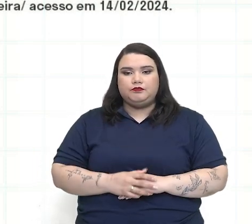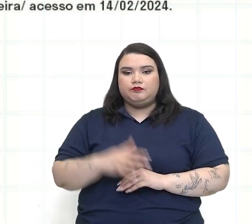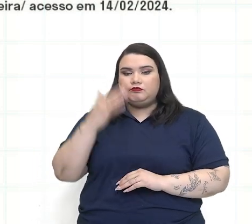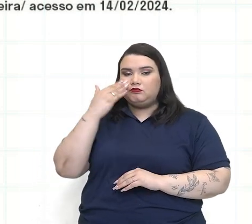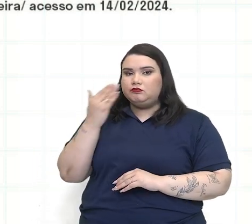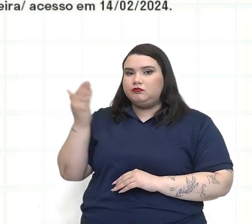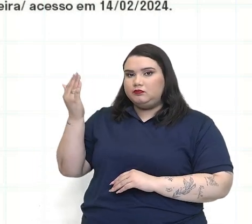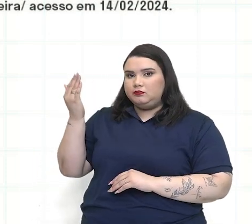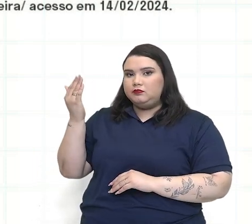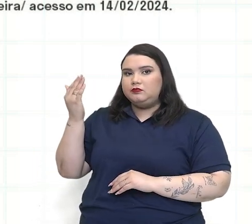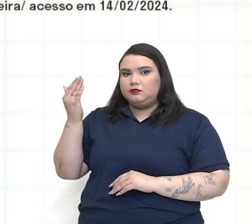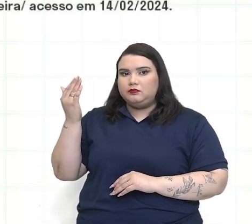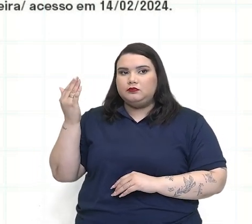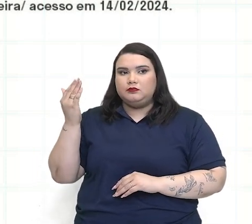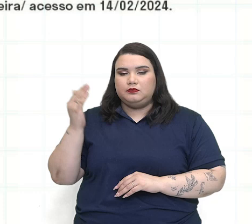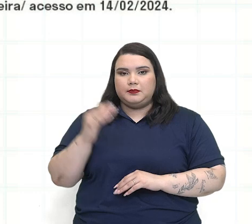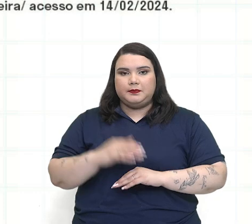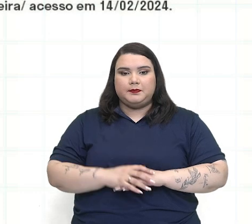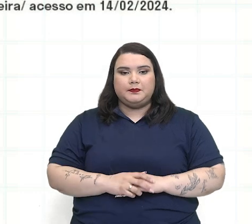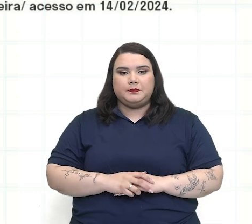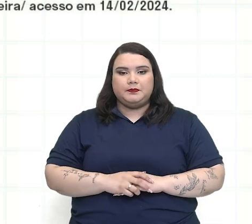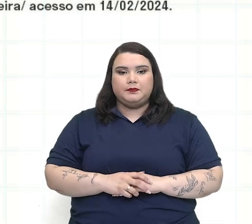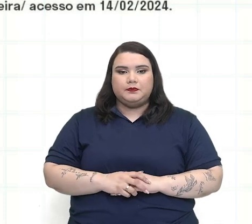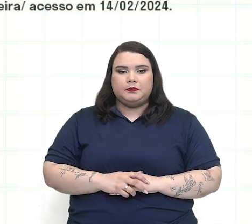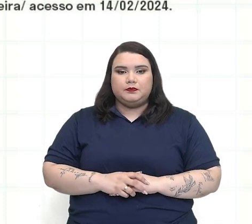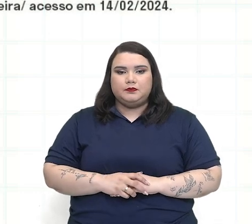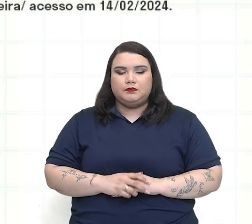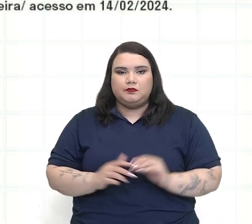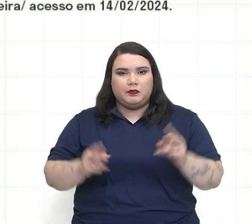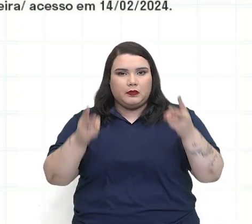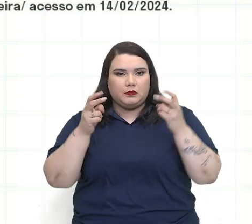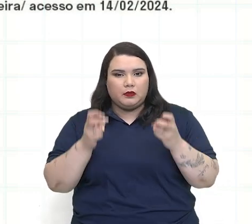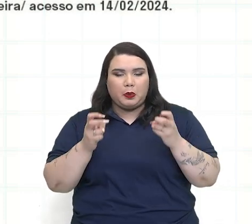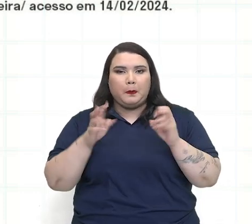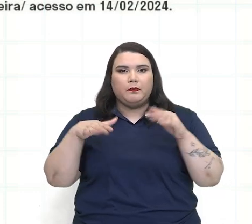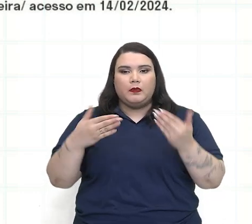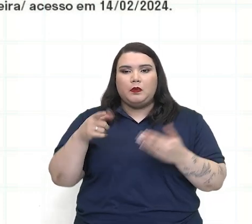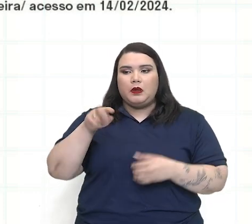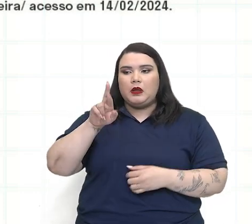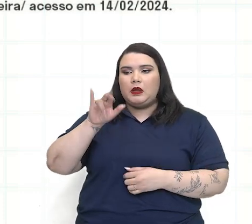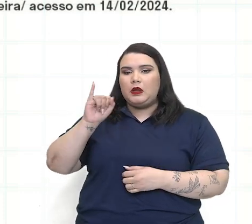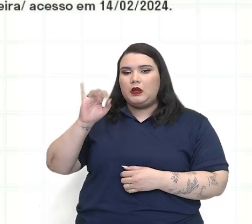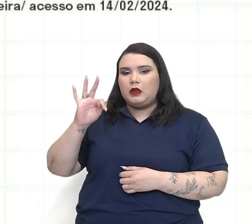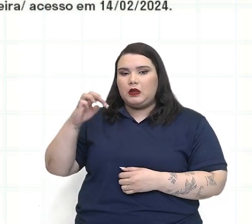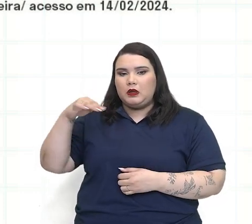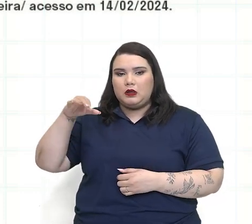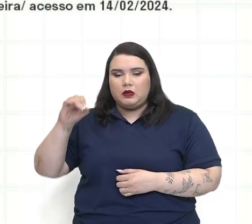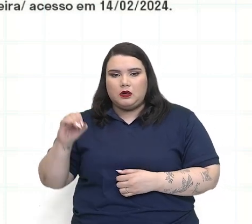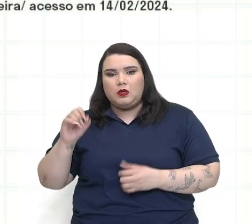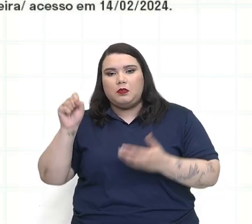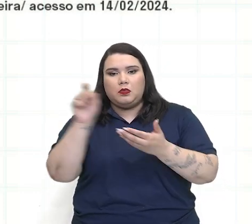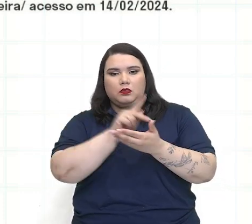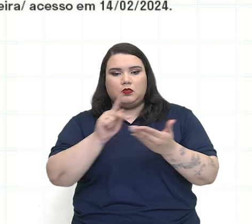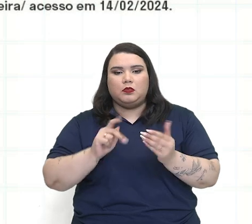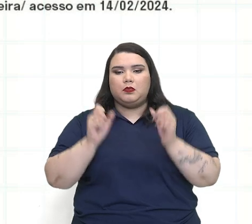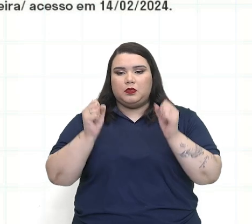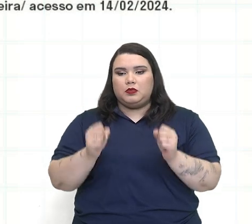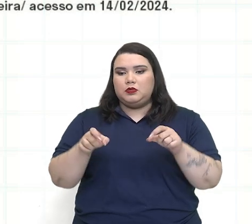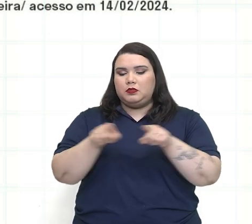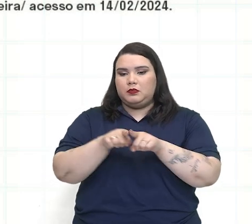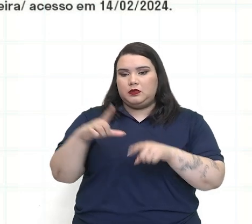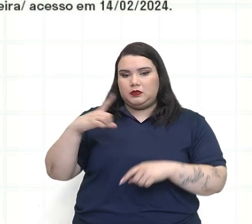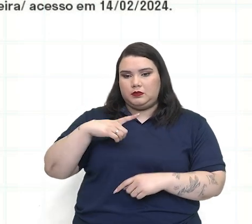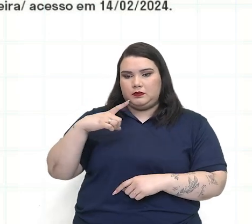cai gota a gota do coração. Notaram? Então, esse ritmo, as poesias também podem ter